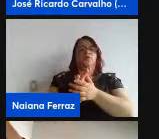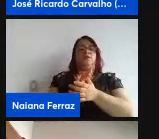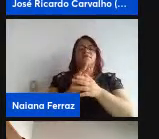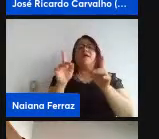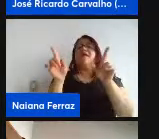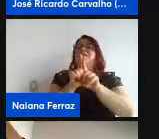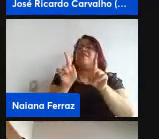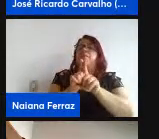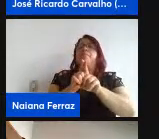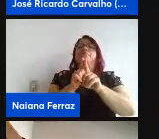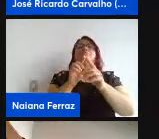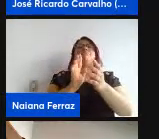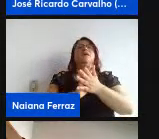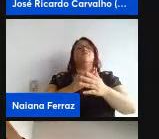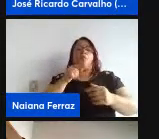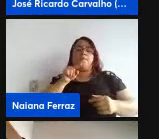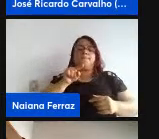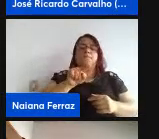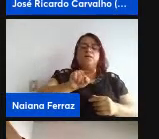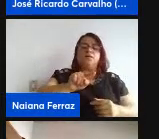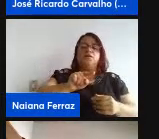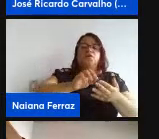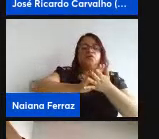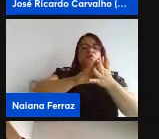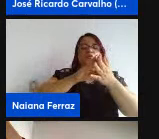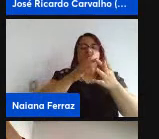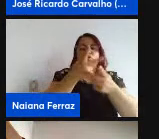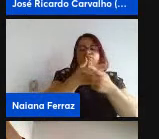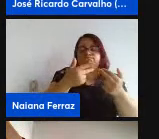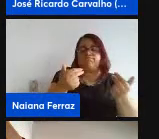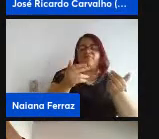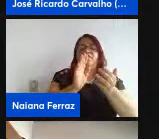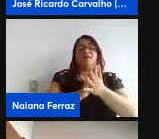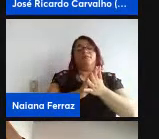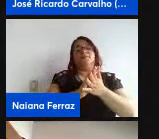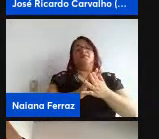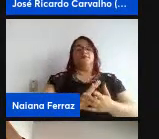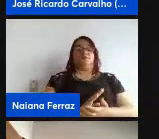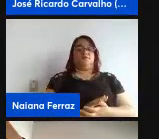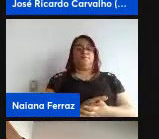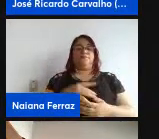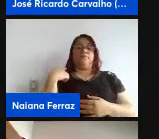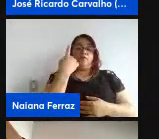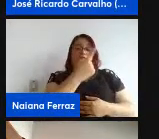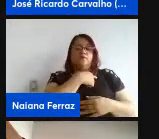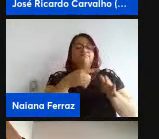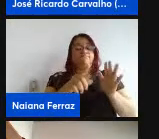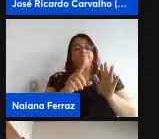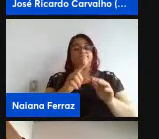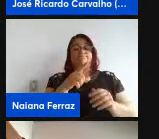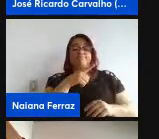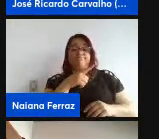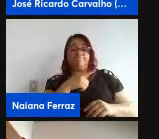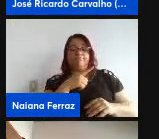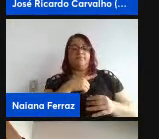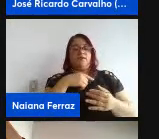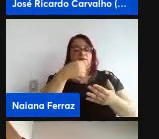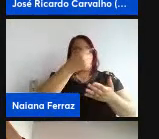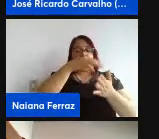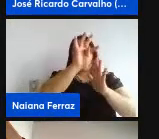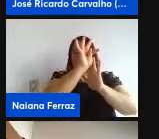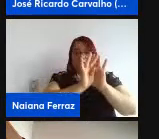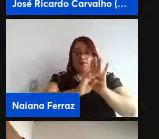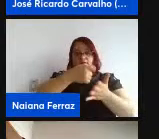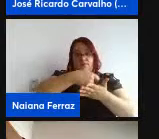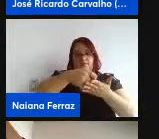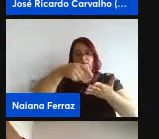pontuação, que ressaltou bastante nesse trabalho, né? Então, a gente tem a reescrita desse texto pelos alunos da